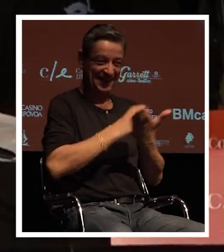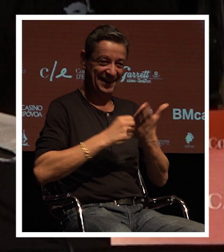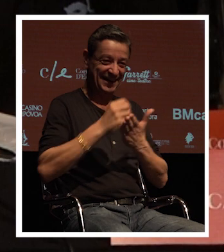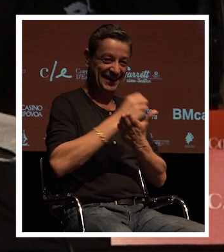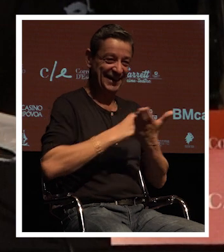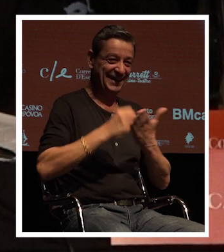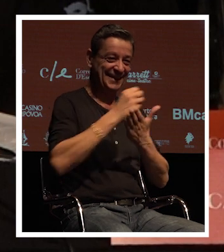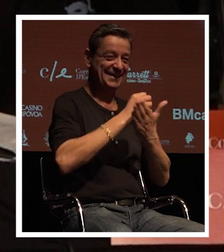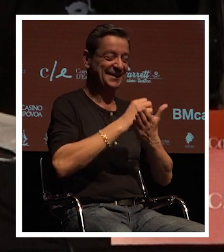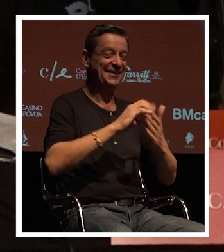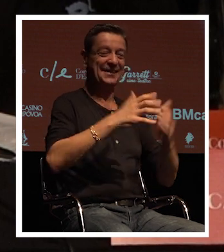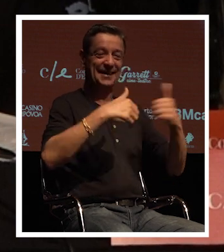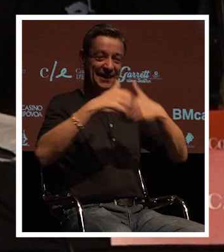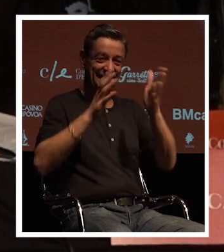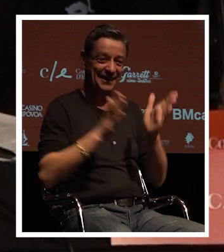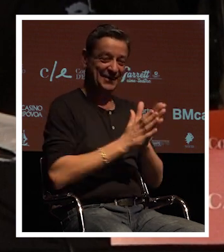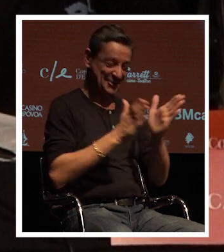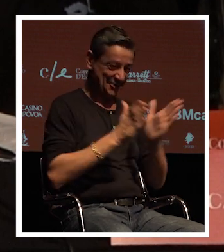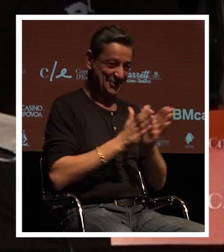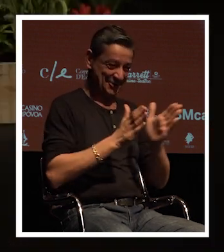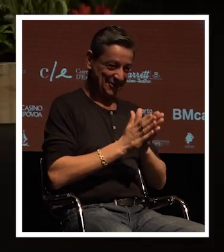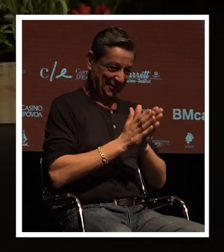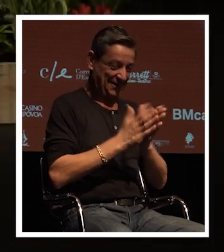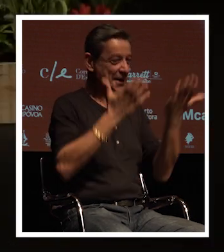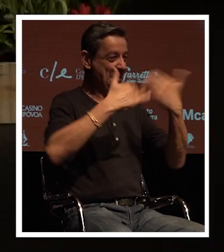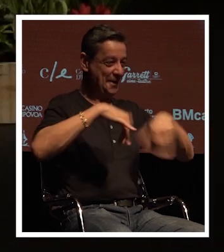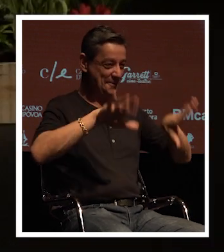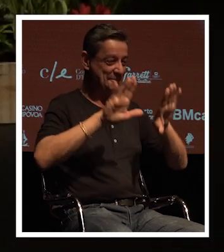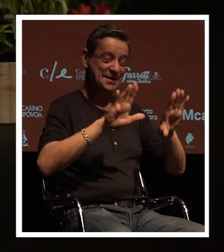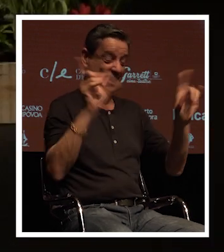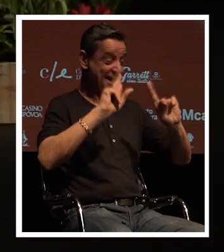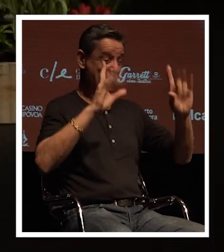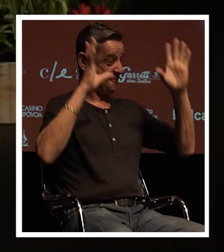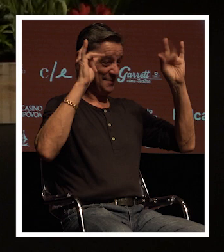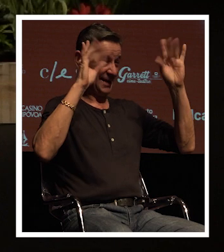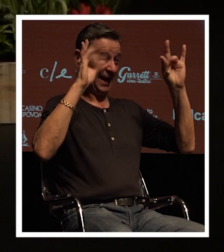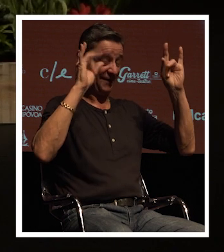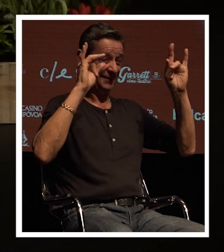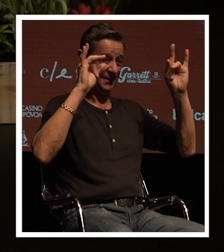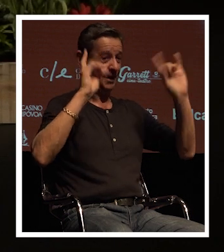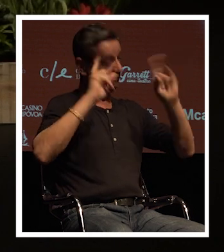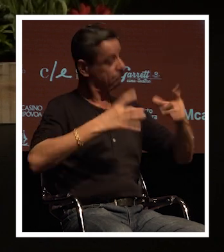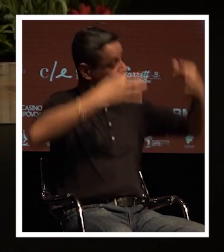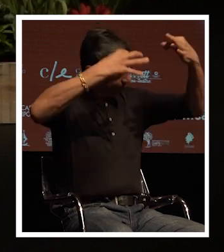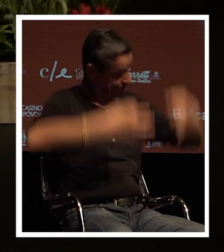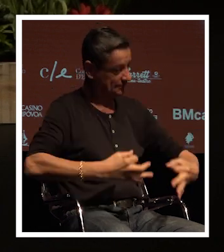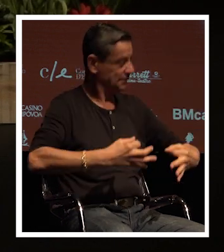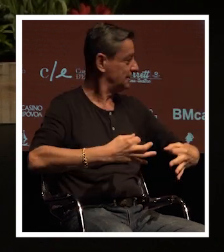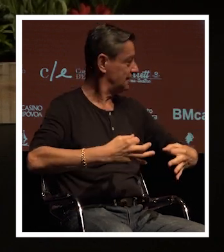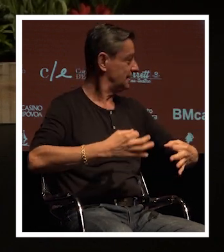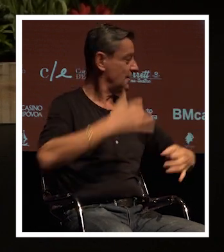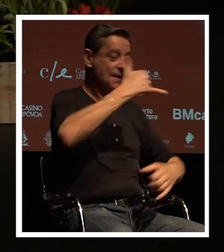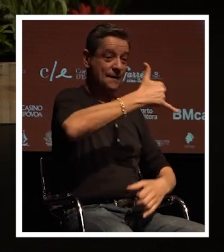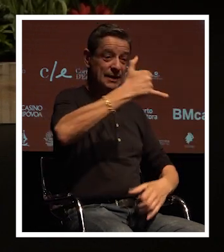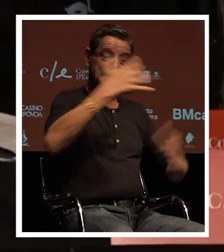elogiosa quase sou processada mas não brinquemos porque o assunto é sério passaram